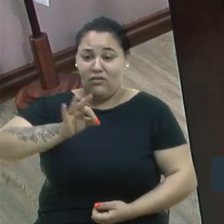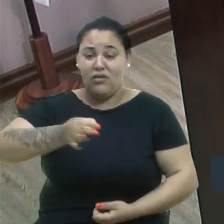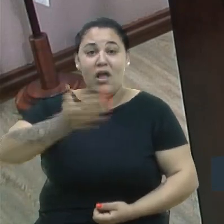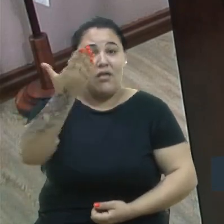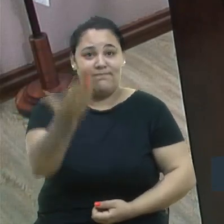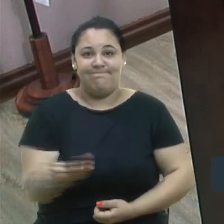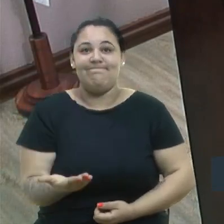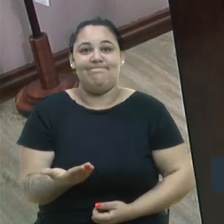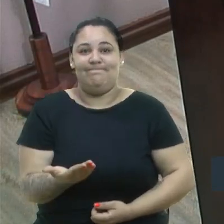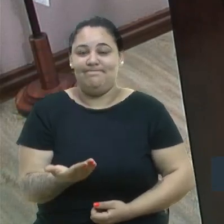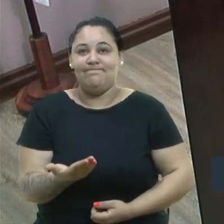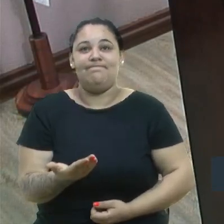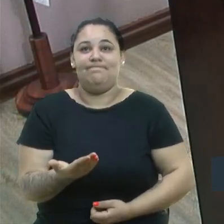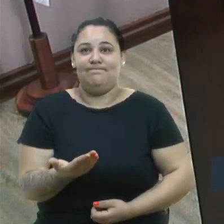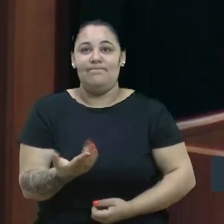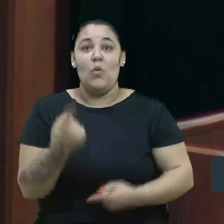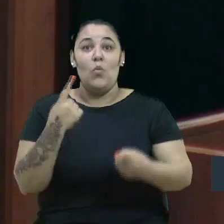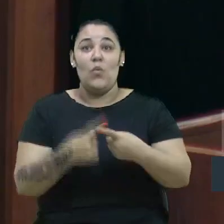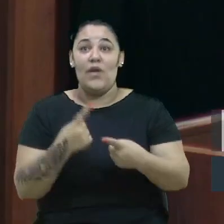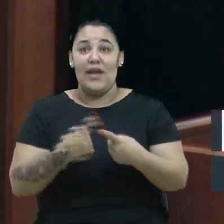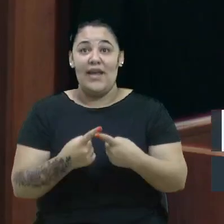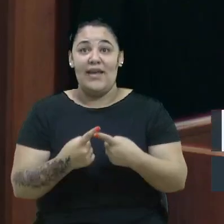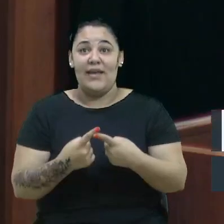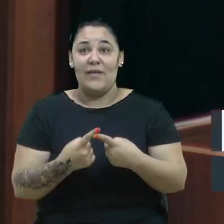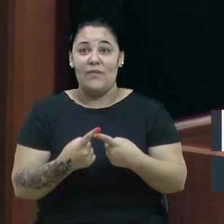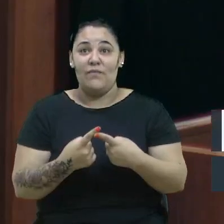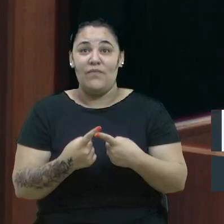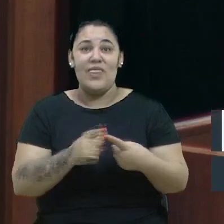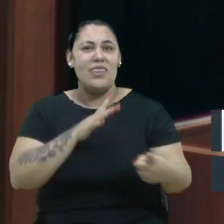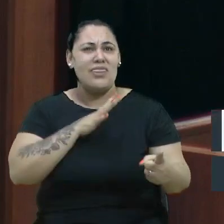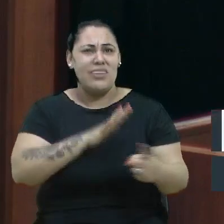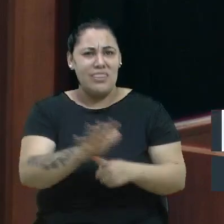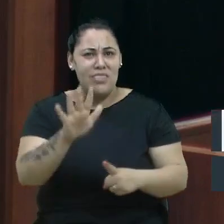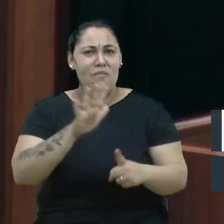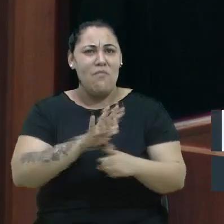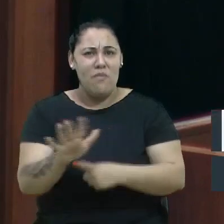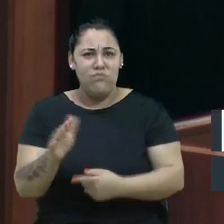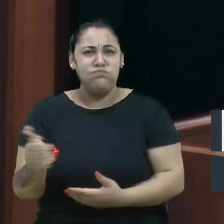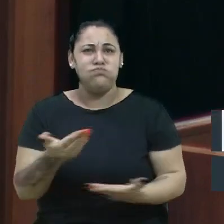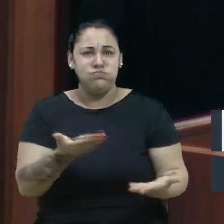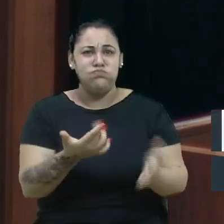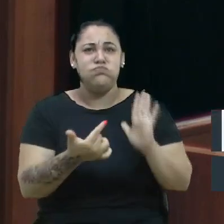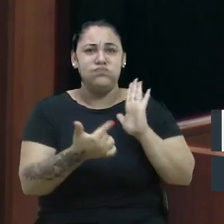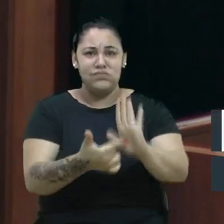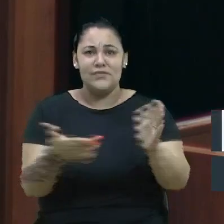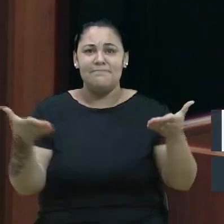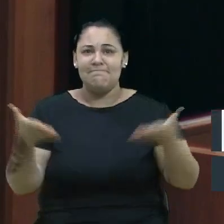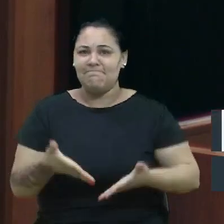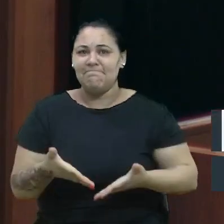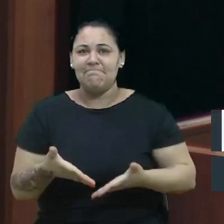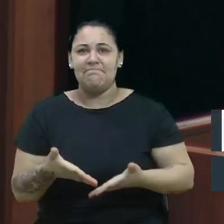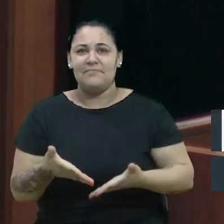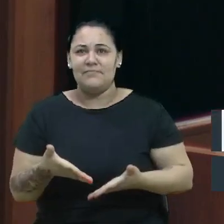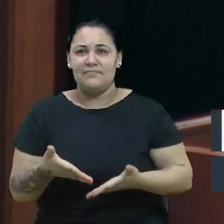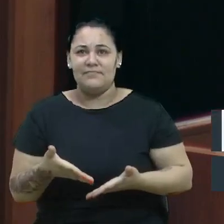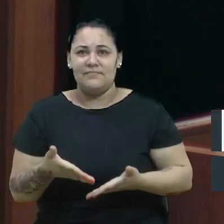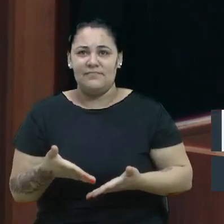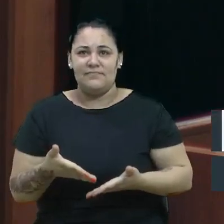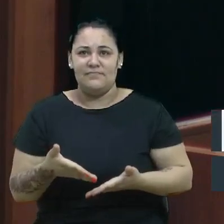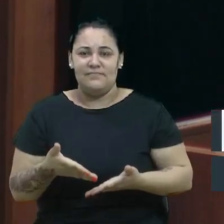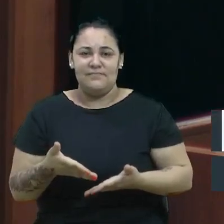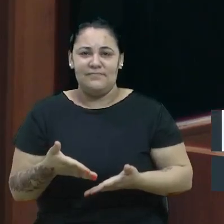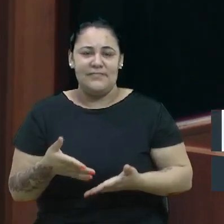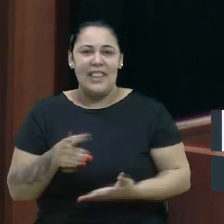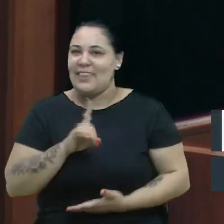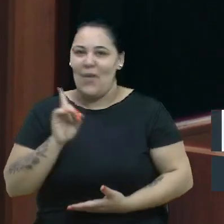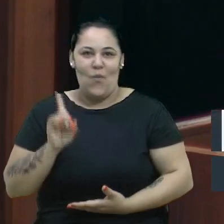contigo que diversas demandas que a gente está trazendo aqui hoje, elas não são do